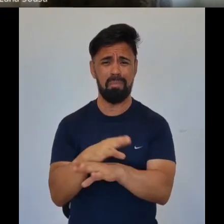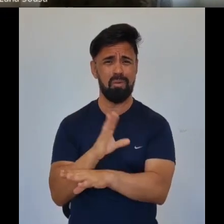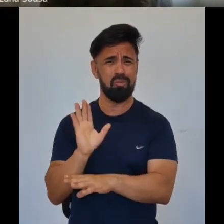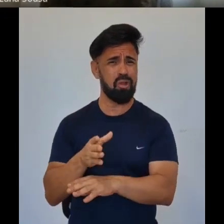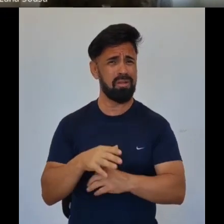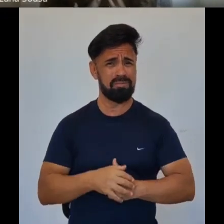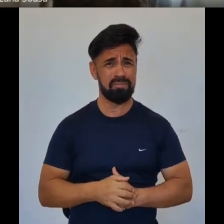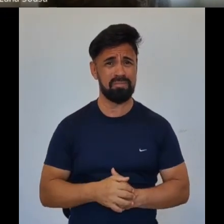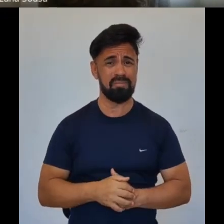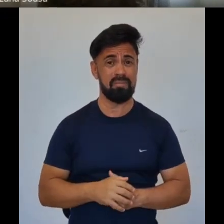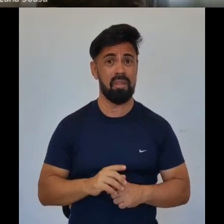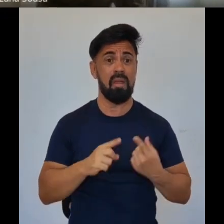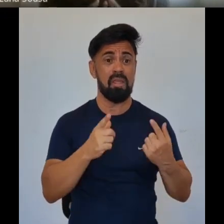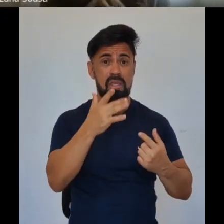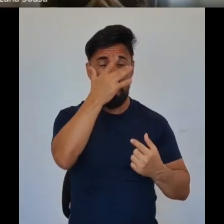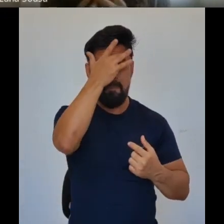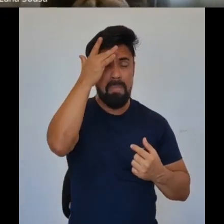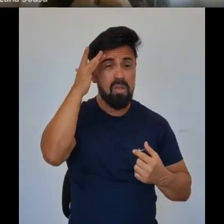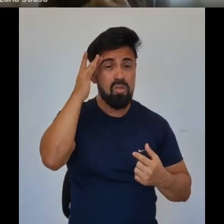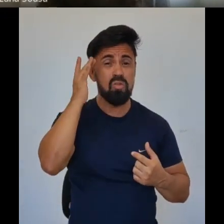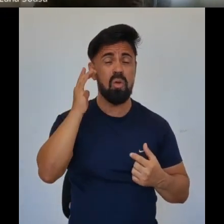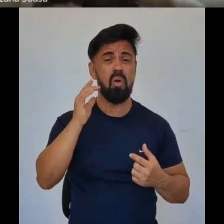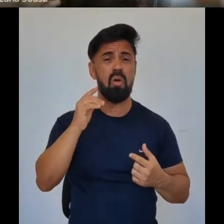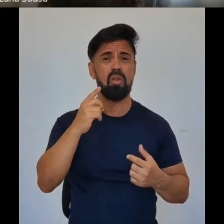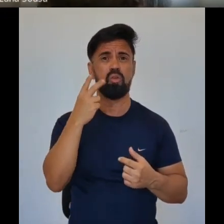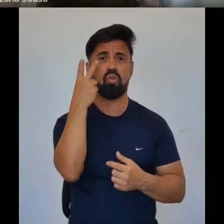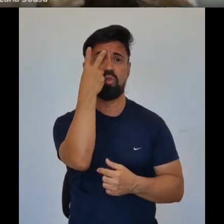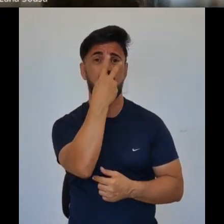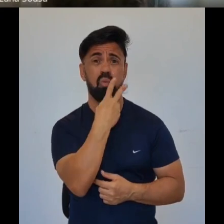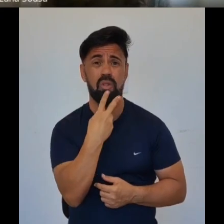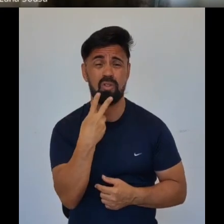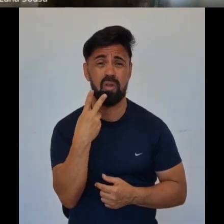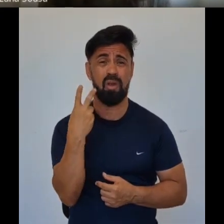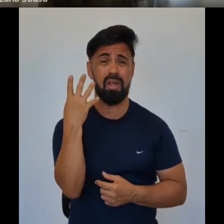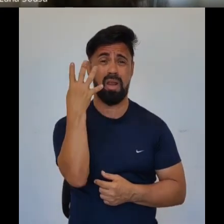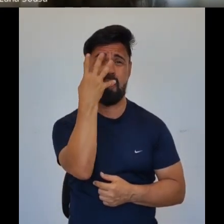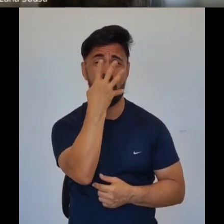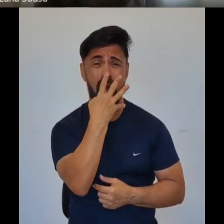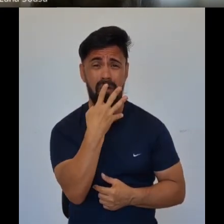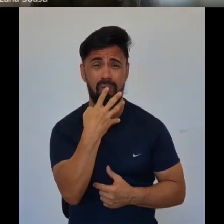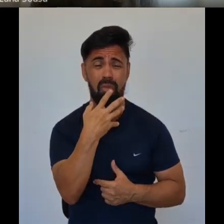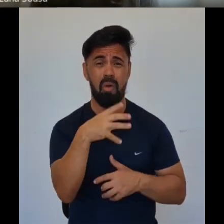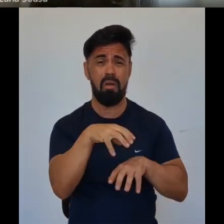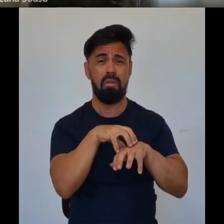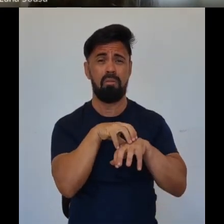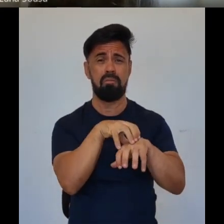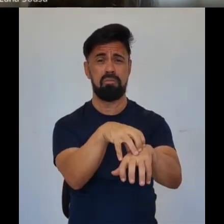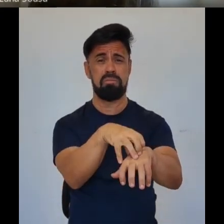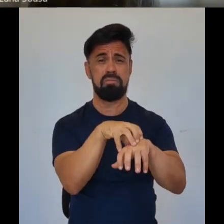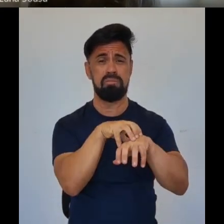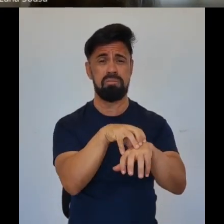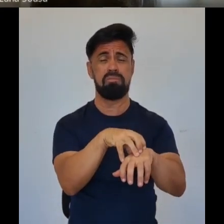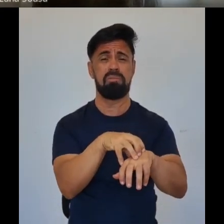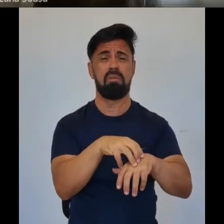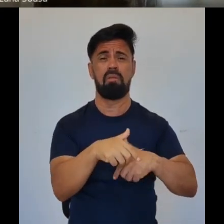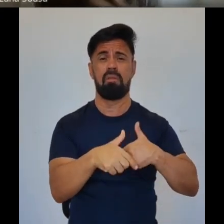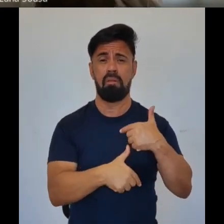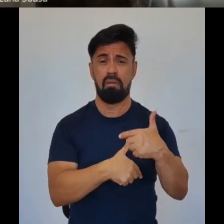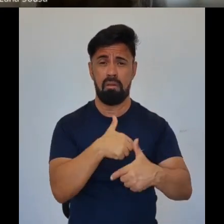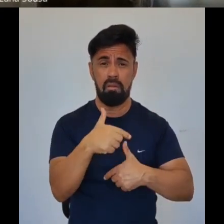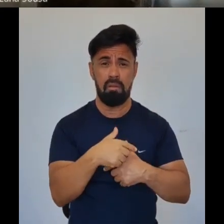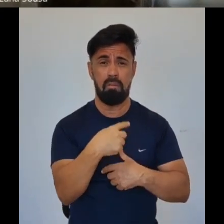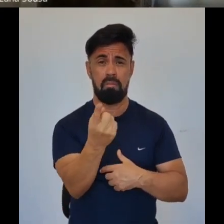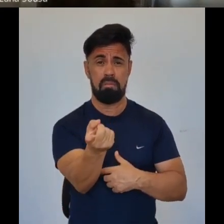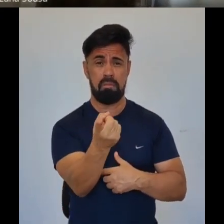porque às vezes a comida ultraprocessada, e eu vou citar aí o miojo, o salgadinho, eles não têm a necessidade de preparo, né? E uma pessoa